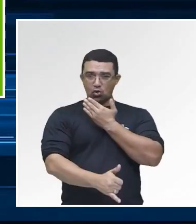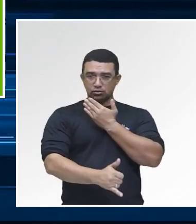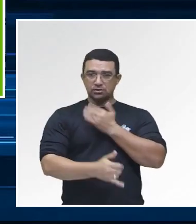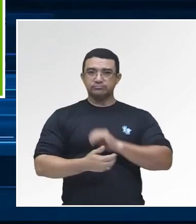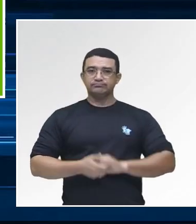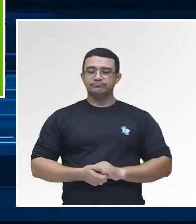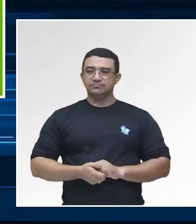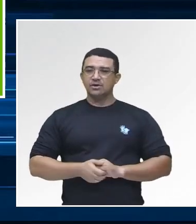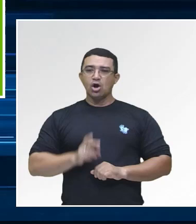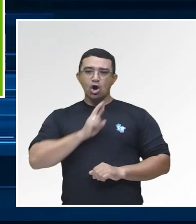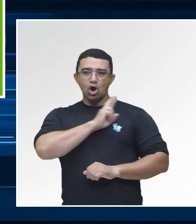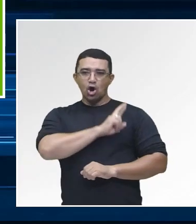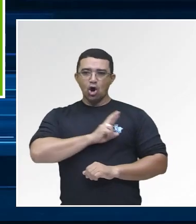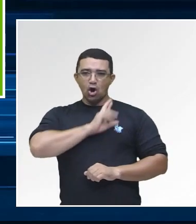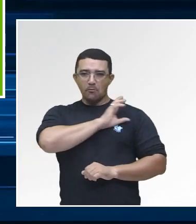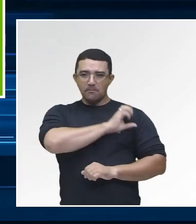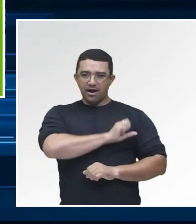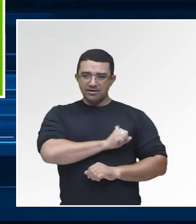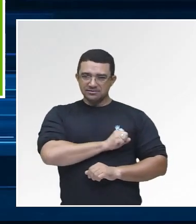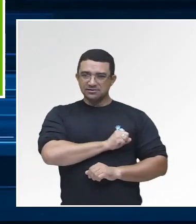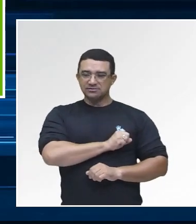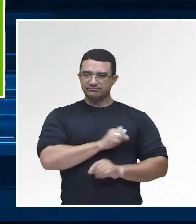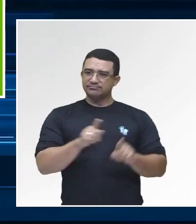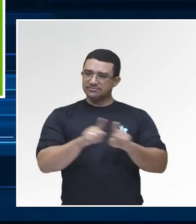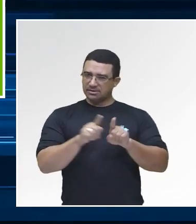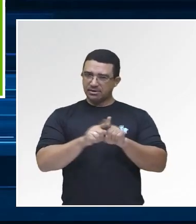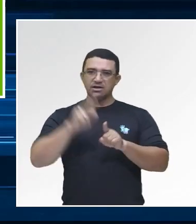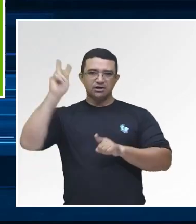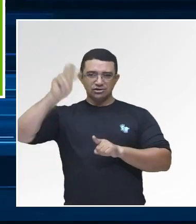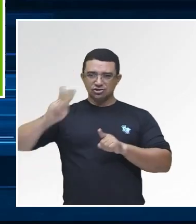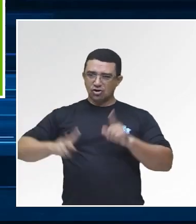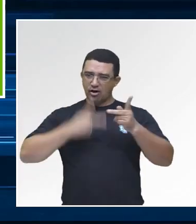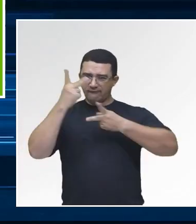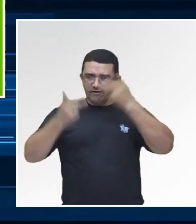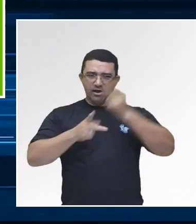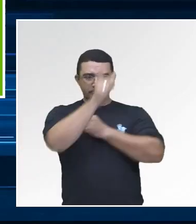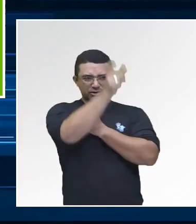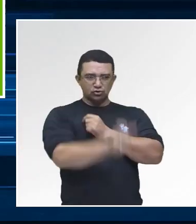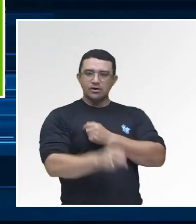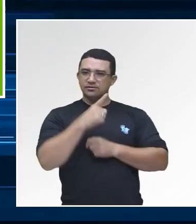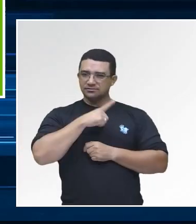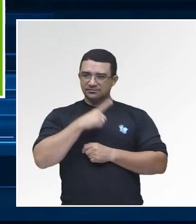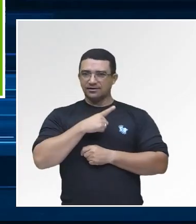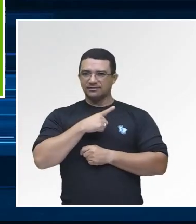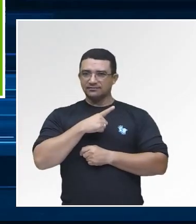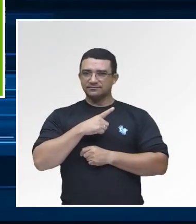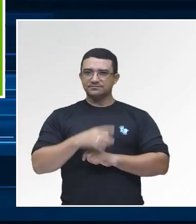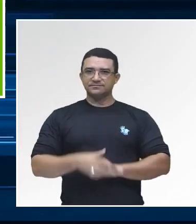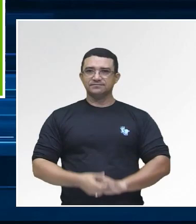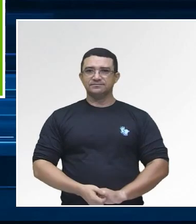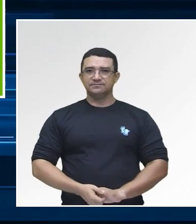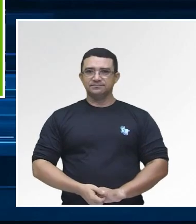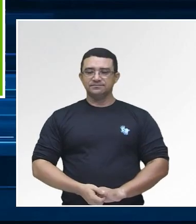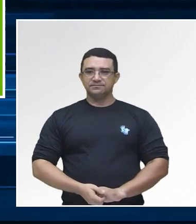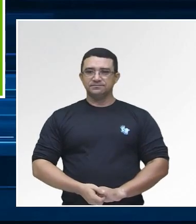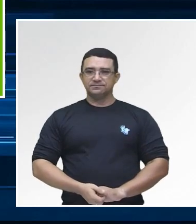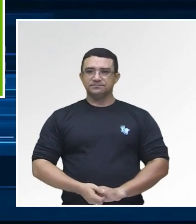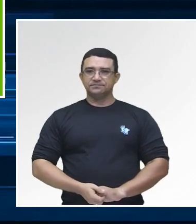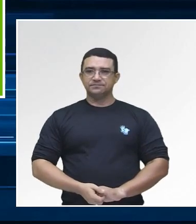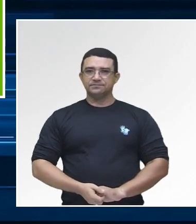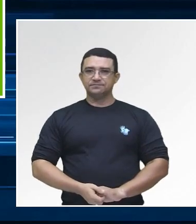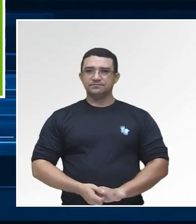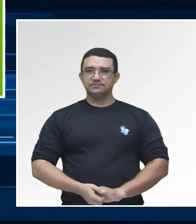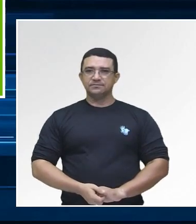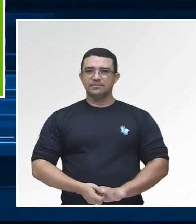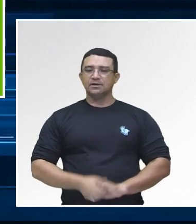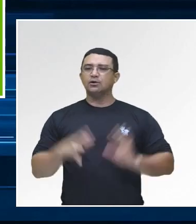também, né? Ele vai contar uma história contendo personagens, né? O narrador. Então,